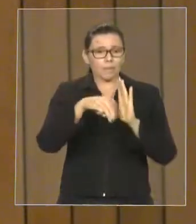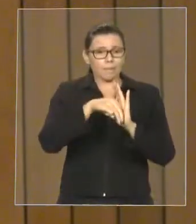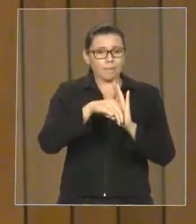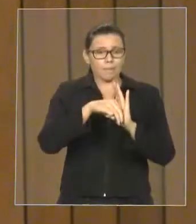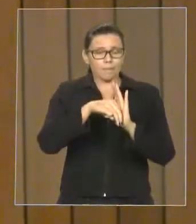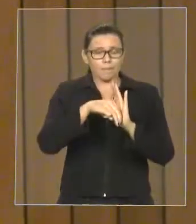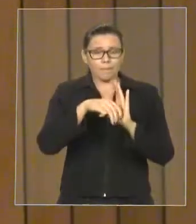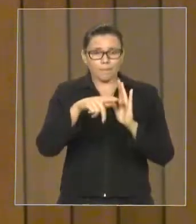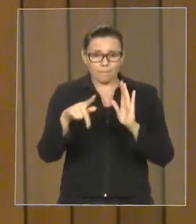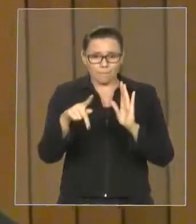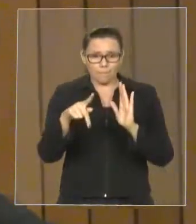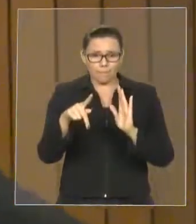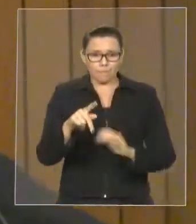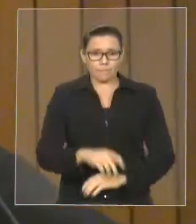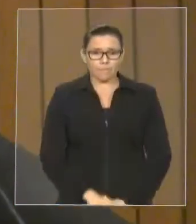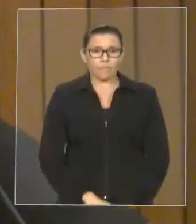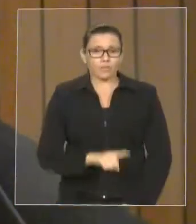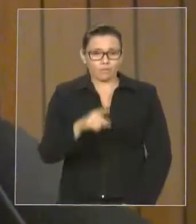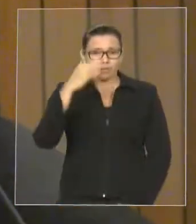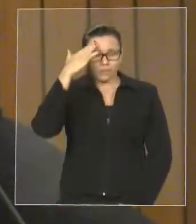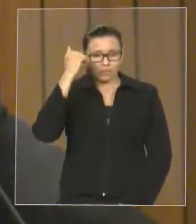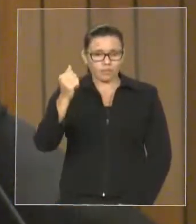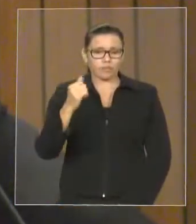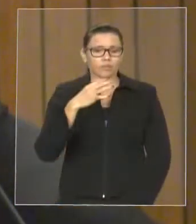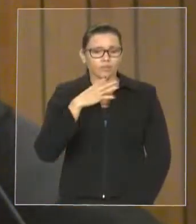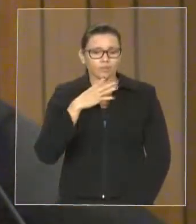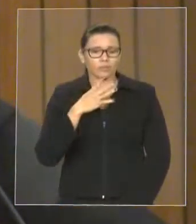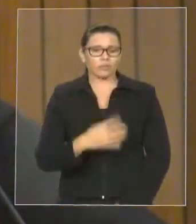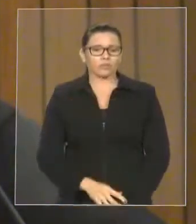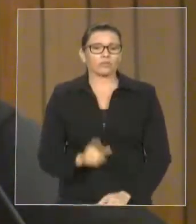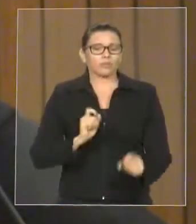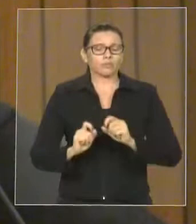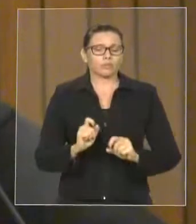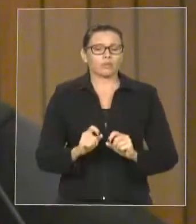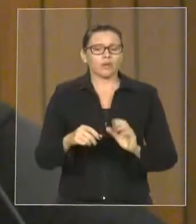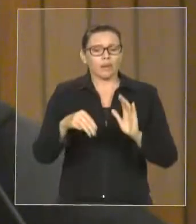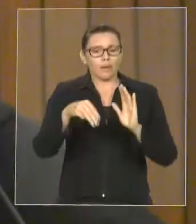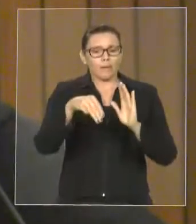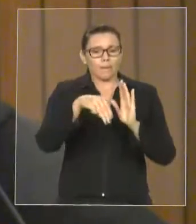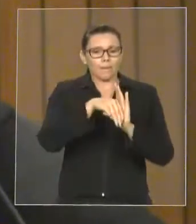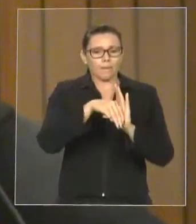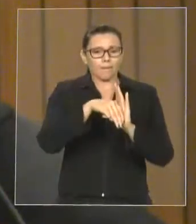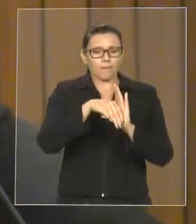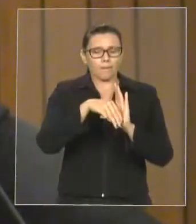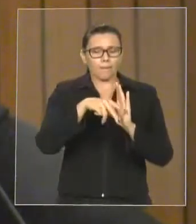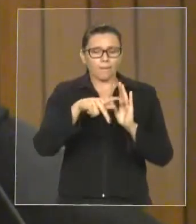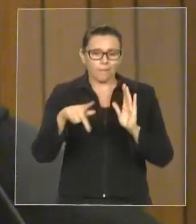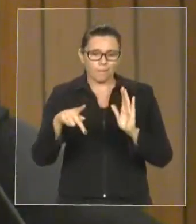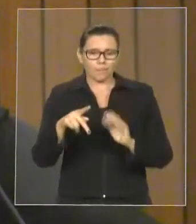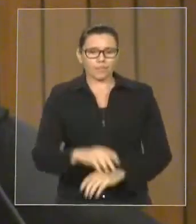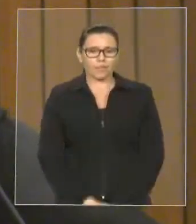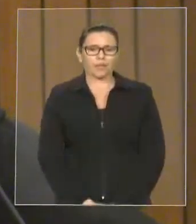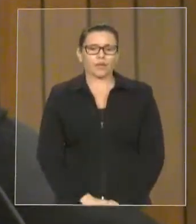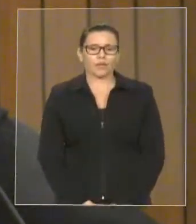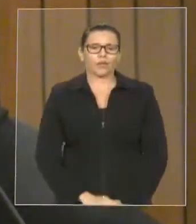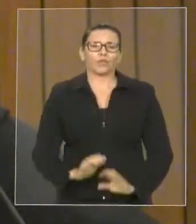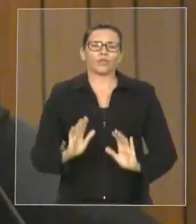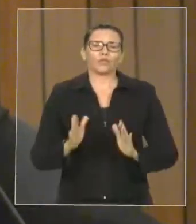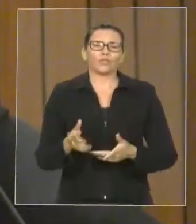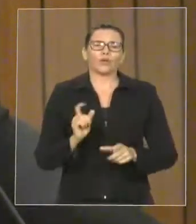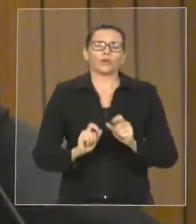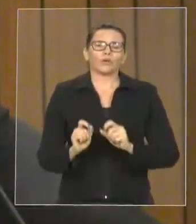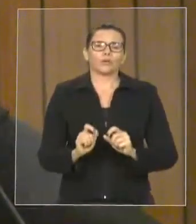as medidas provisórias que o governo do Estado manda a esta casa já vem com um prazo expirado para a apresentação de emenda dos